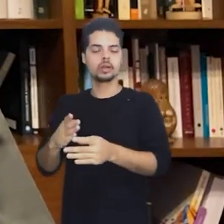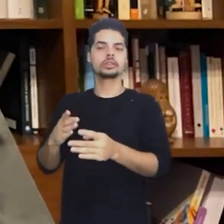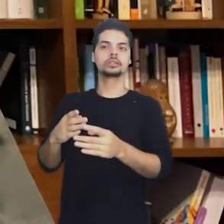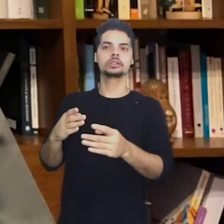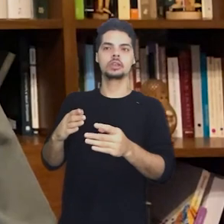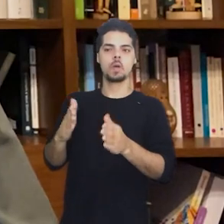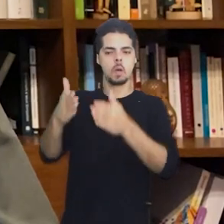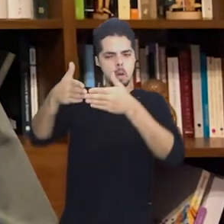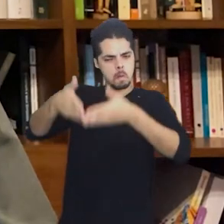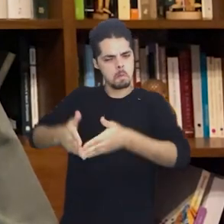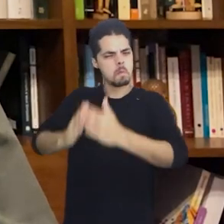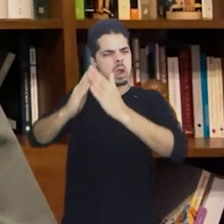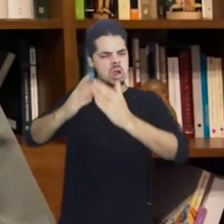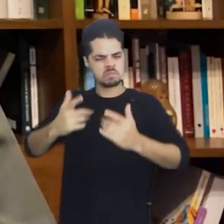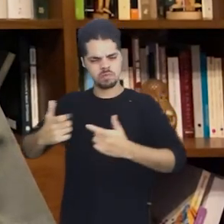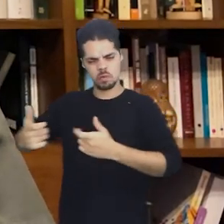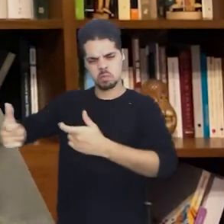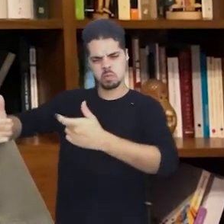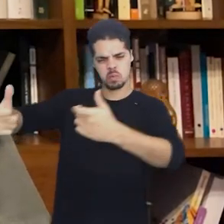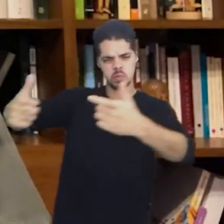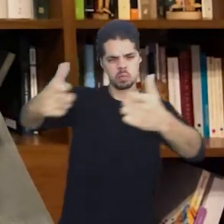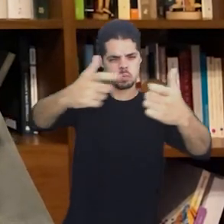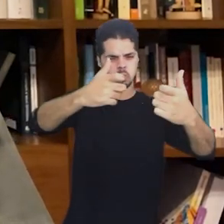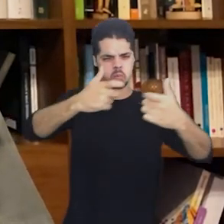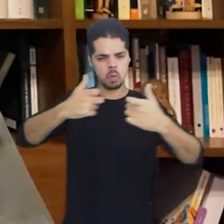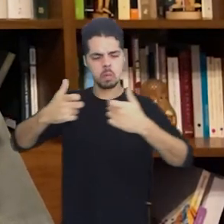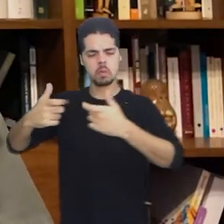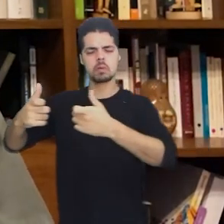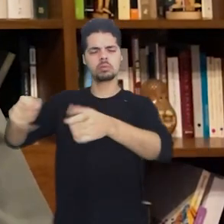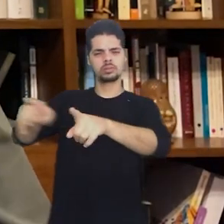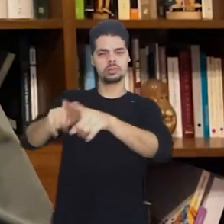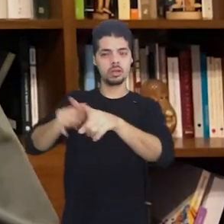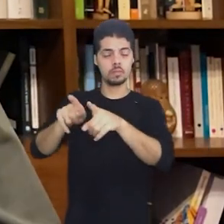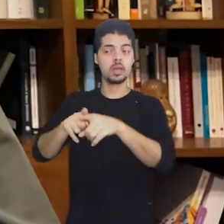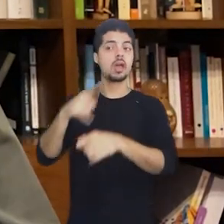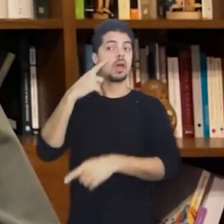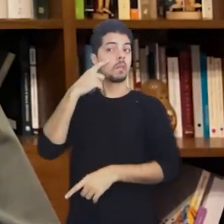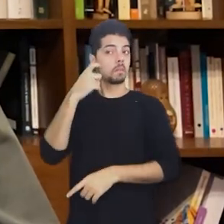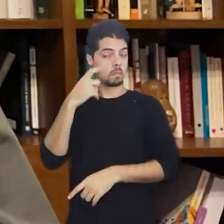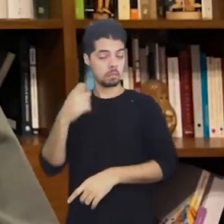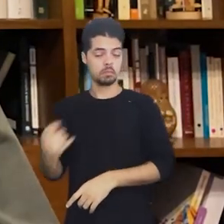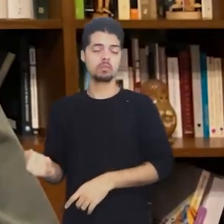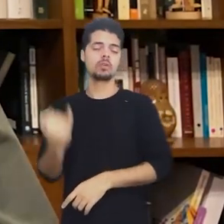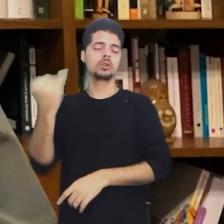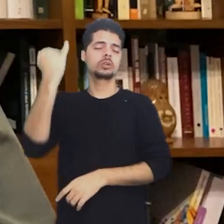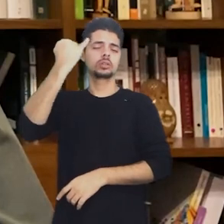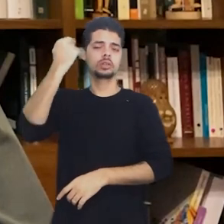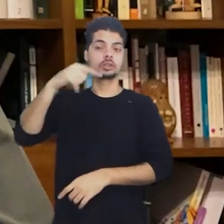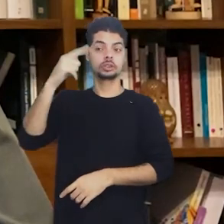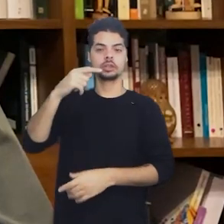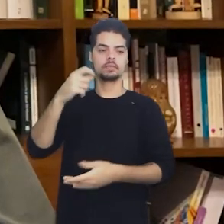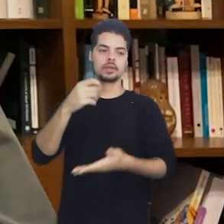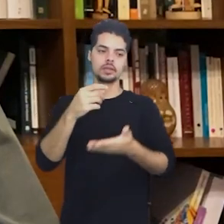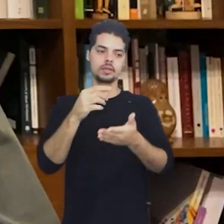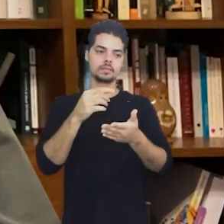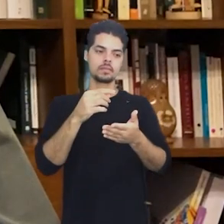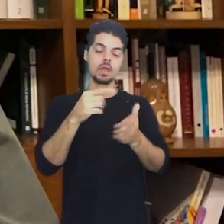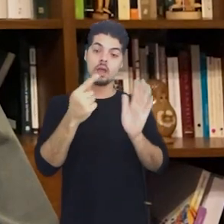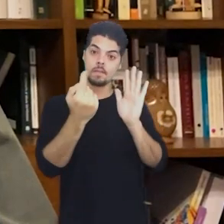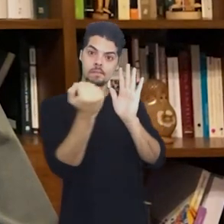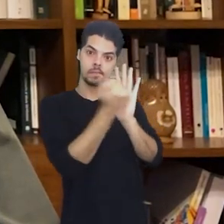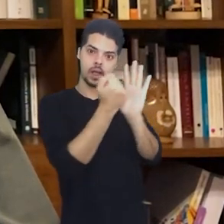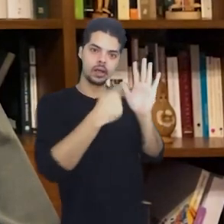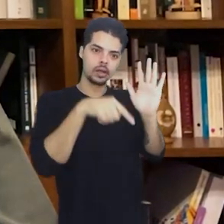e das condições tecnológicas para se fazer a guerra no mar naquela altura de fora da marinha é importante citar a obra